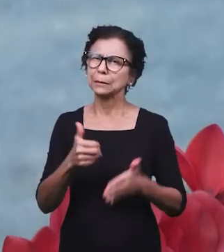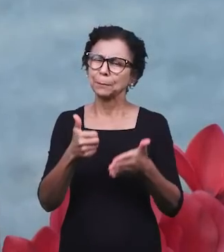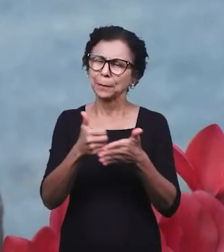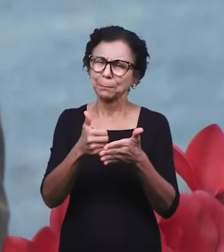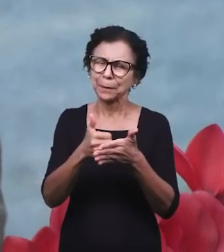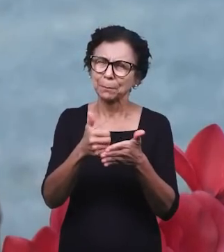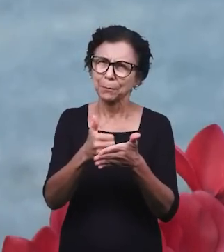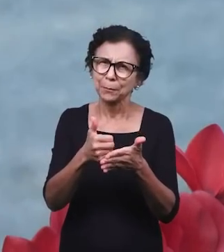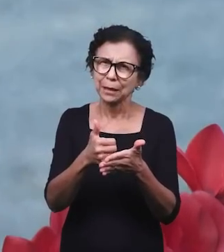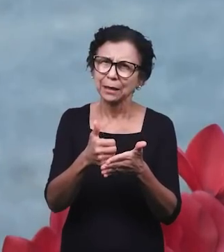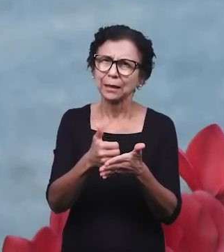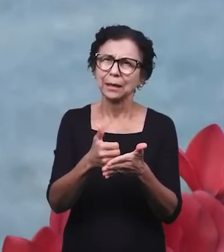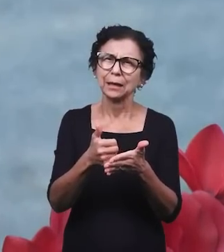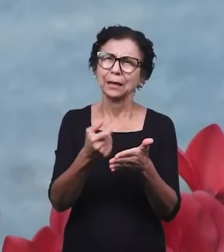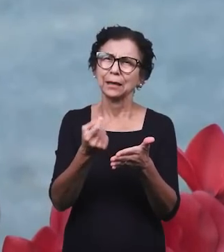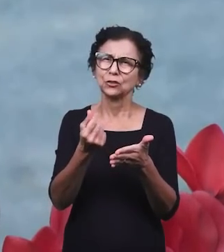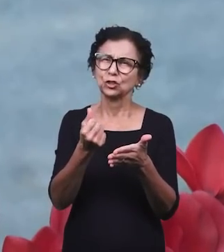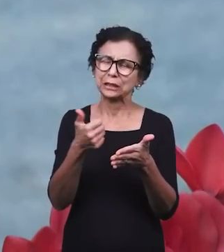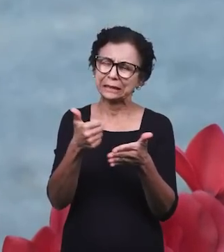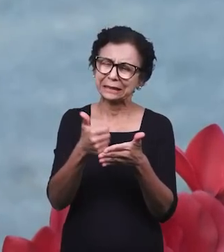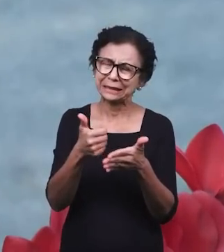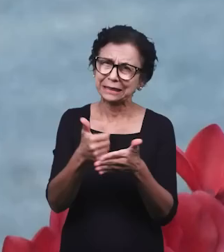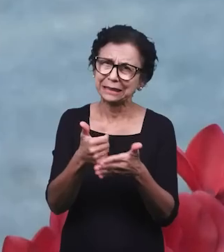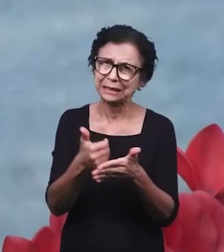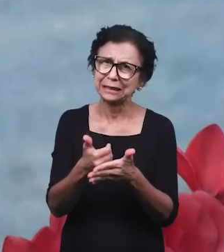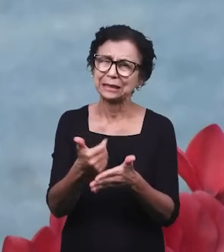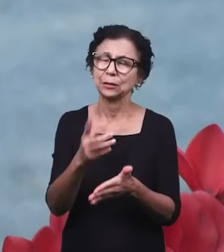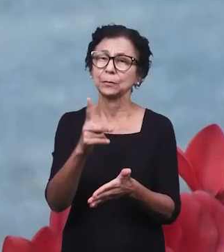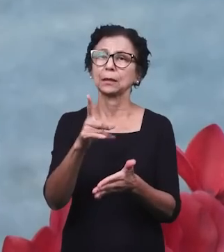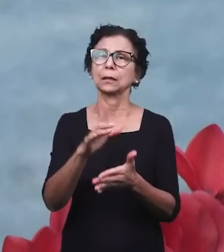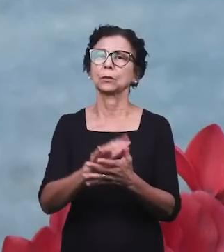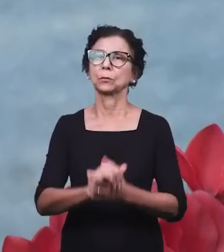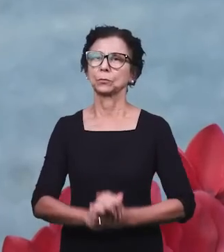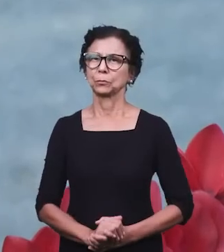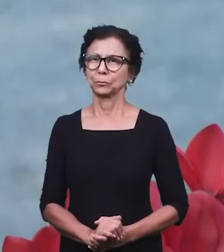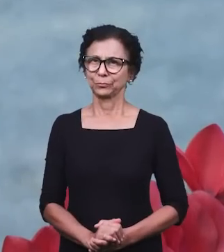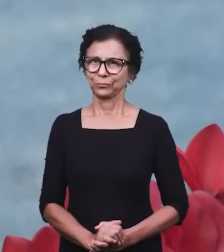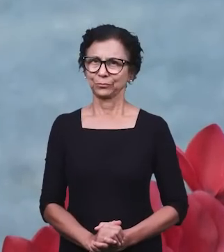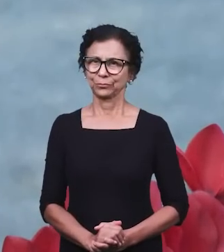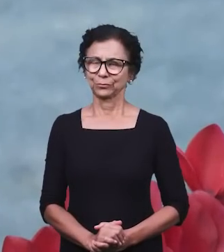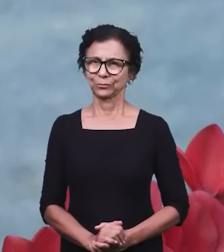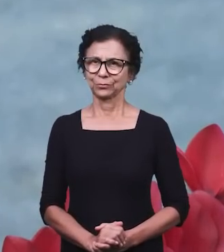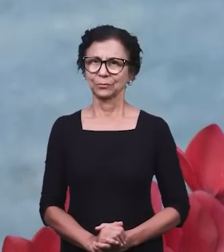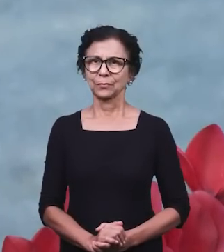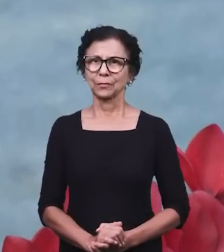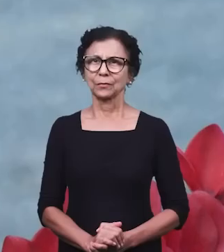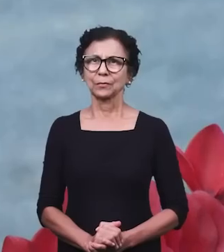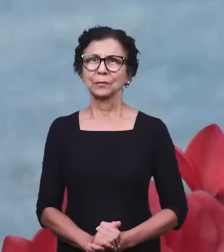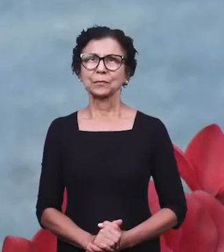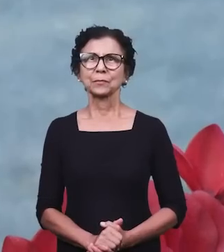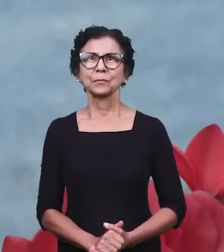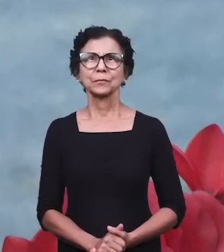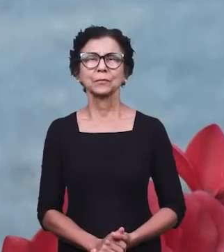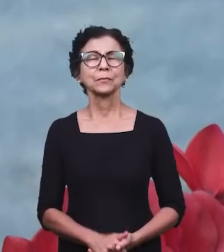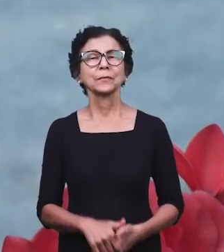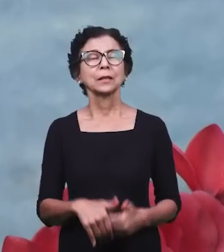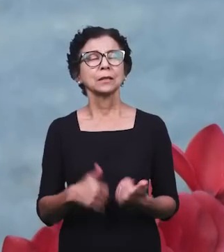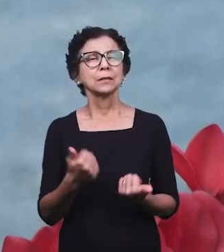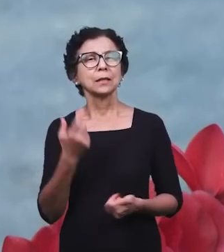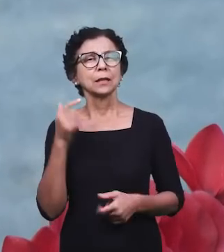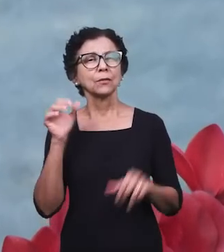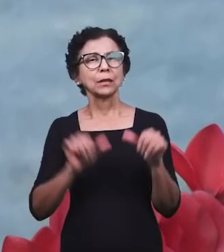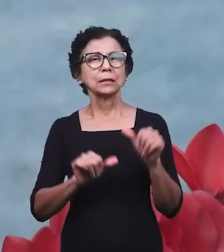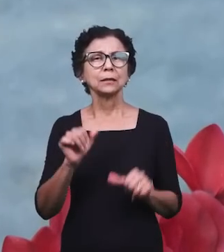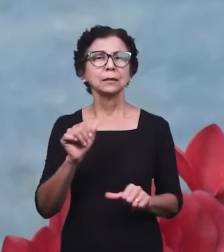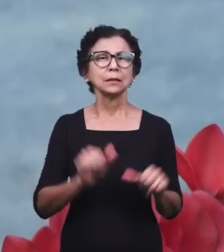de receita, de ganho, de quanto você vai... O que é que você vai aceitar como um emprego e isso vai resultar em quanto,